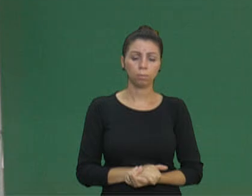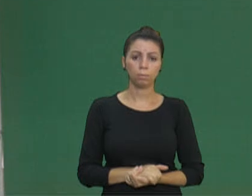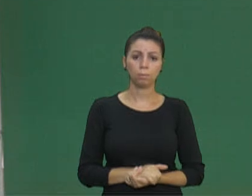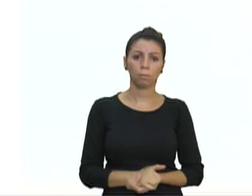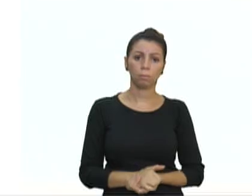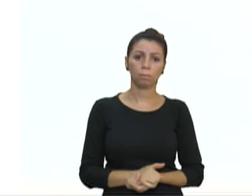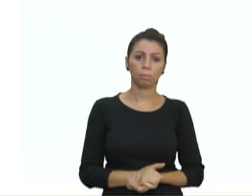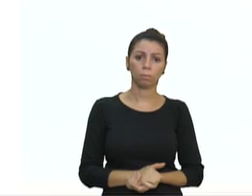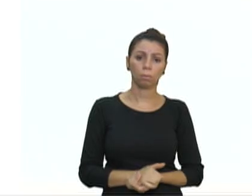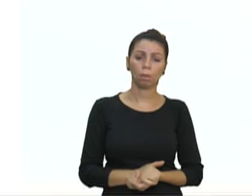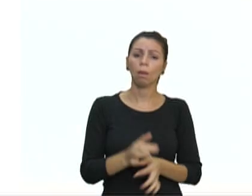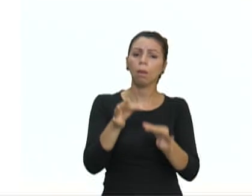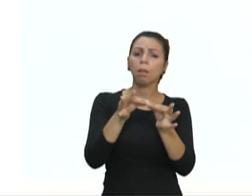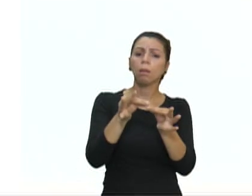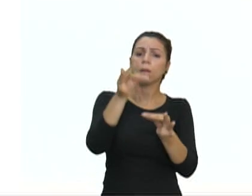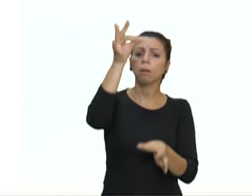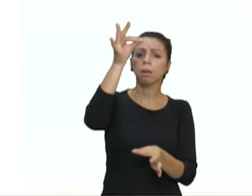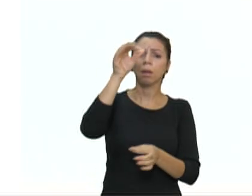Quanto à altitude,